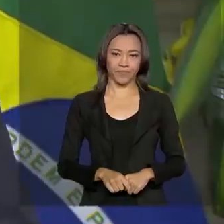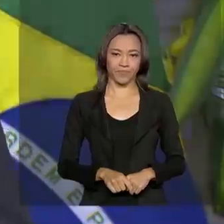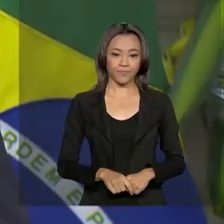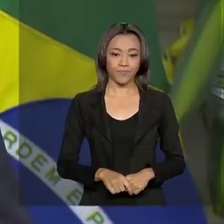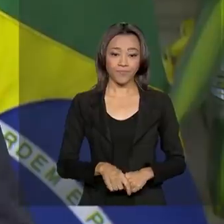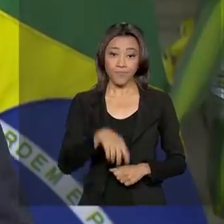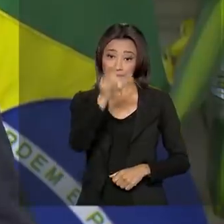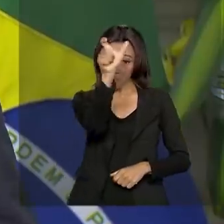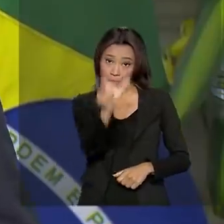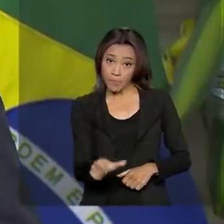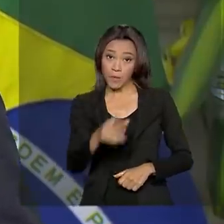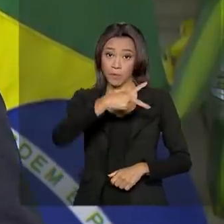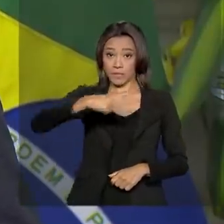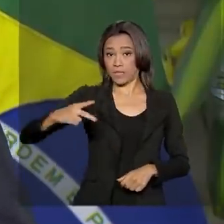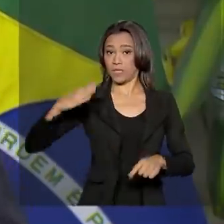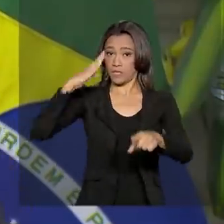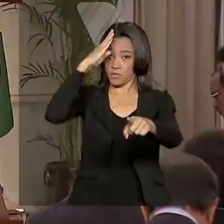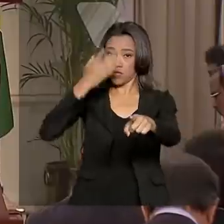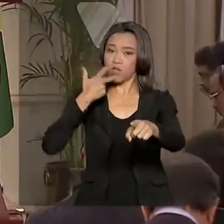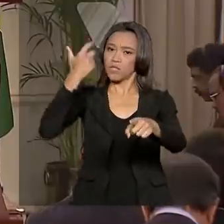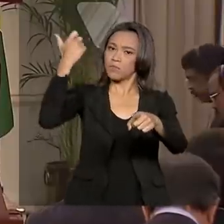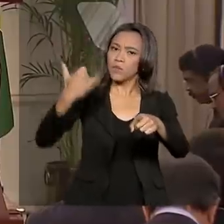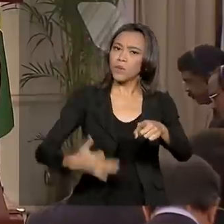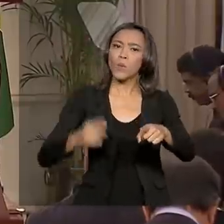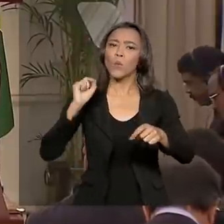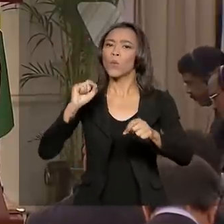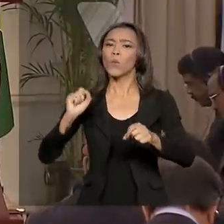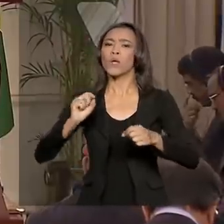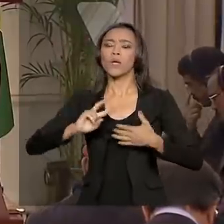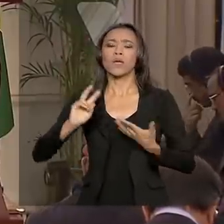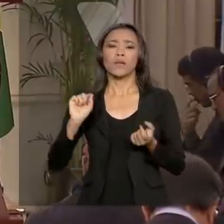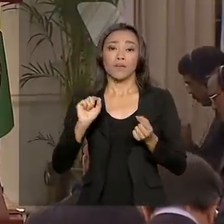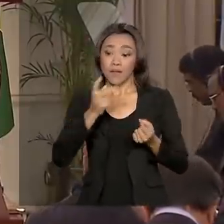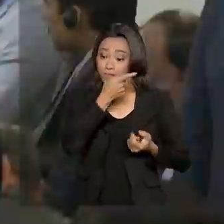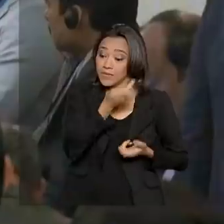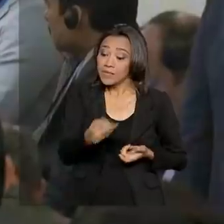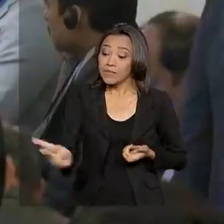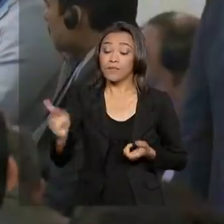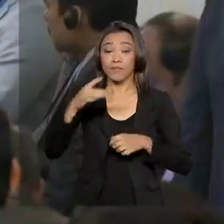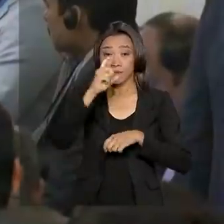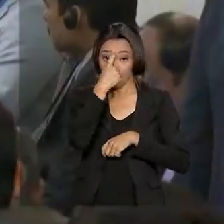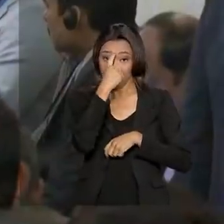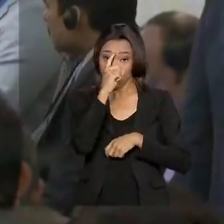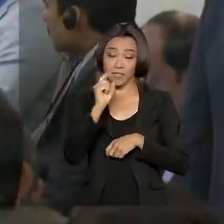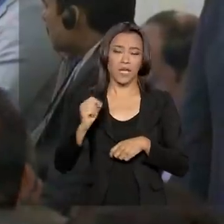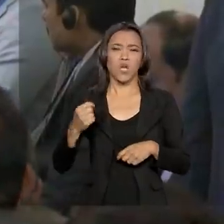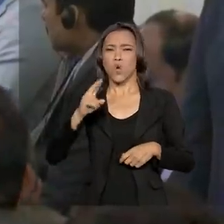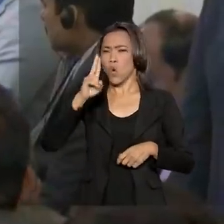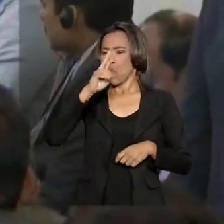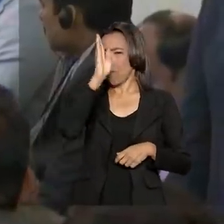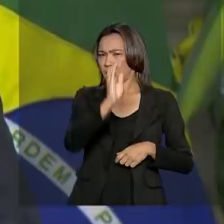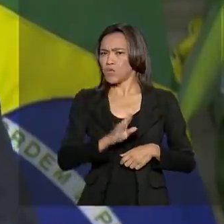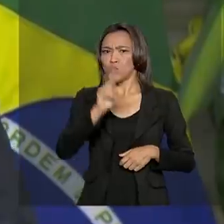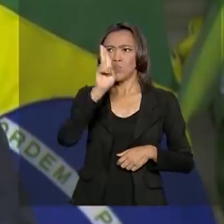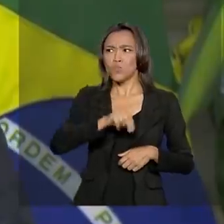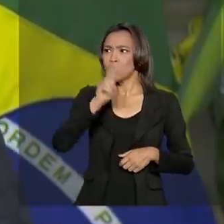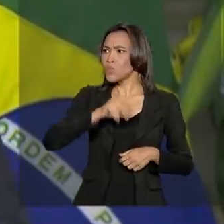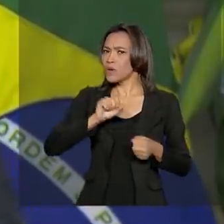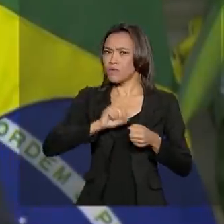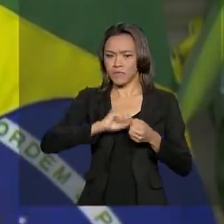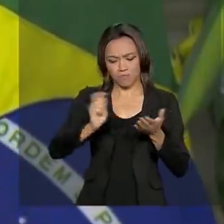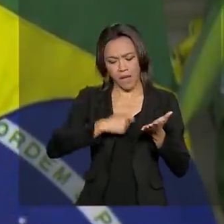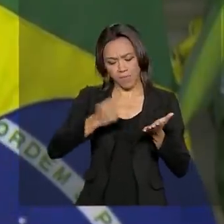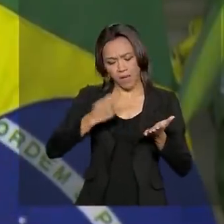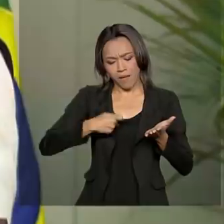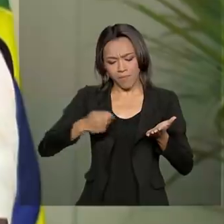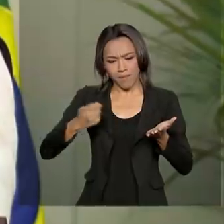O presidente Jair Bolsonaro destacou os resultados da visita à Índia, ressaltando que nunca o Brasil firmou tantos entendimentos